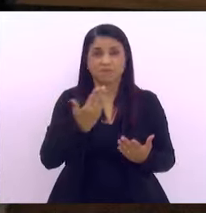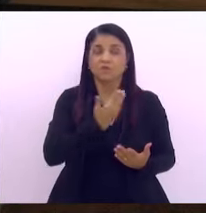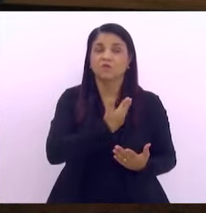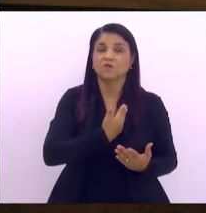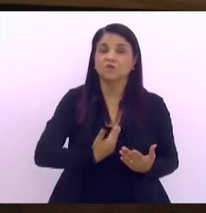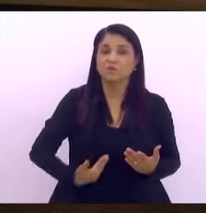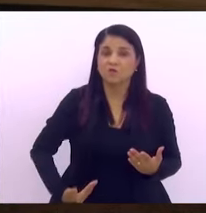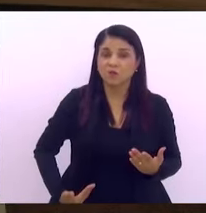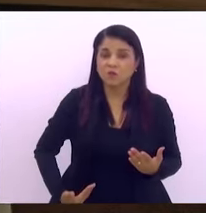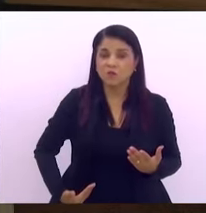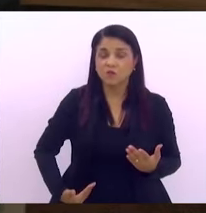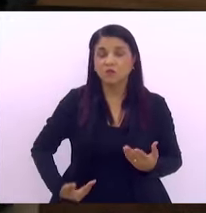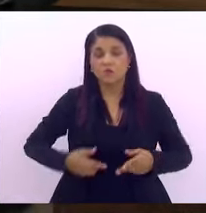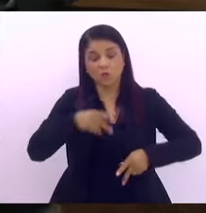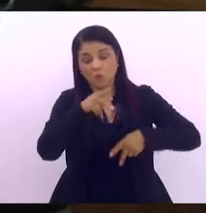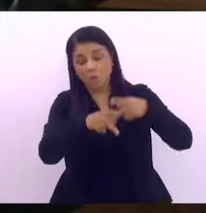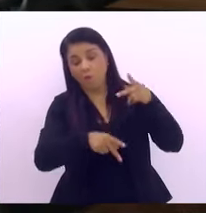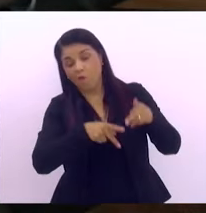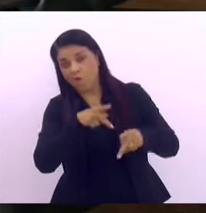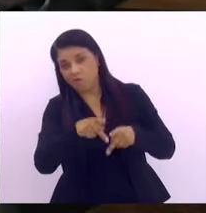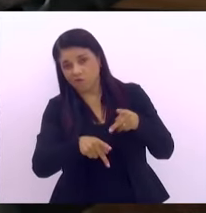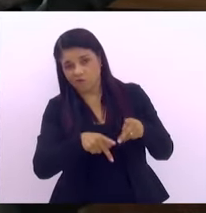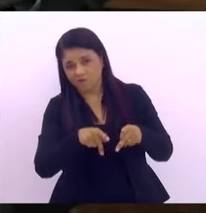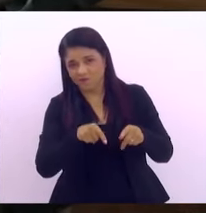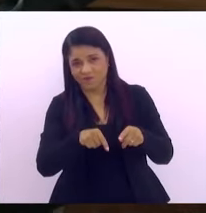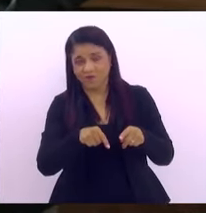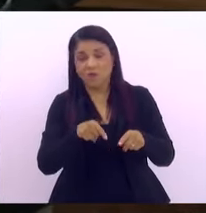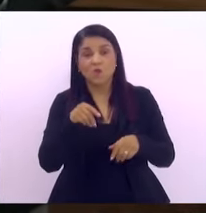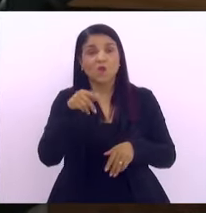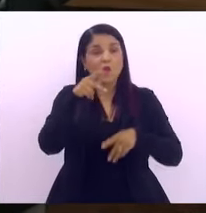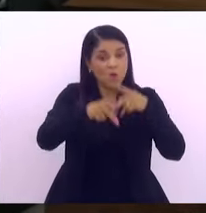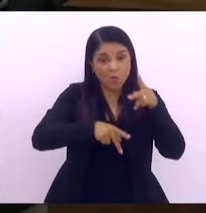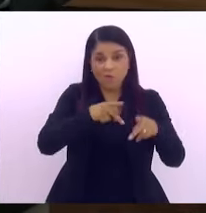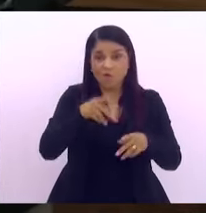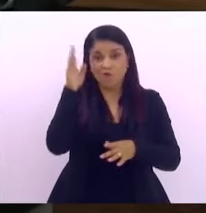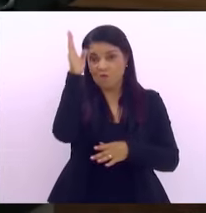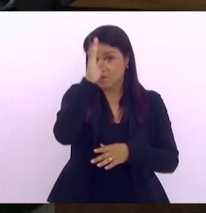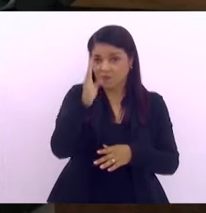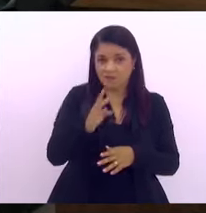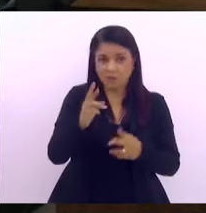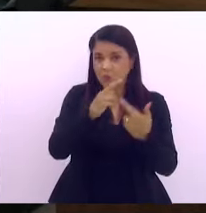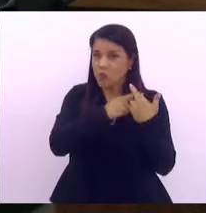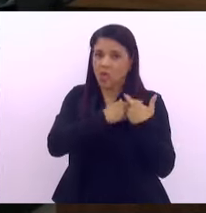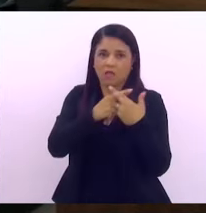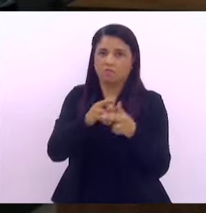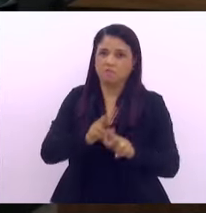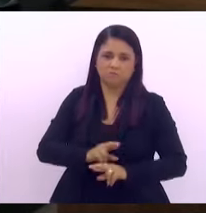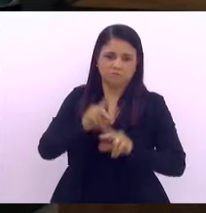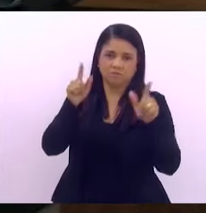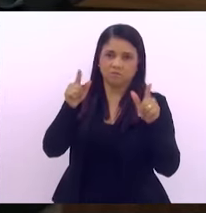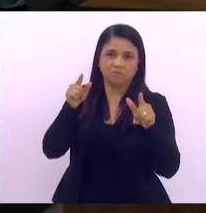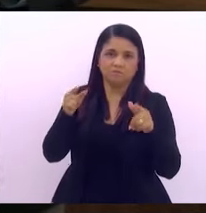um governo com um povo. O povo brasileiro não é responsável pelas coisas que foram feitas nos últimos